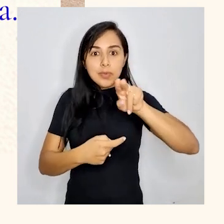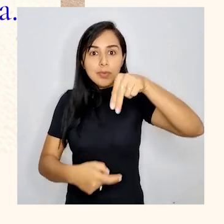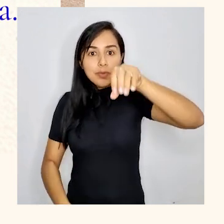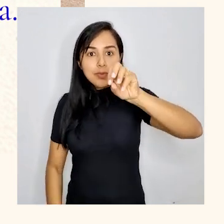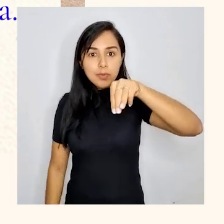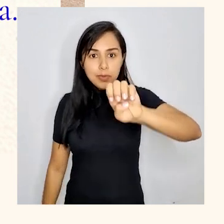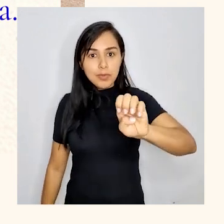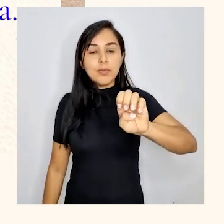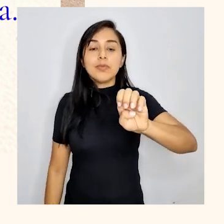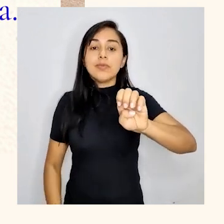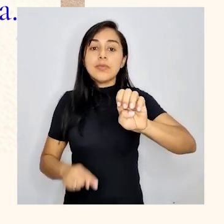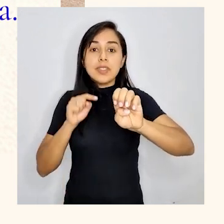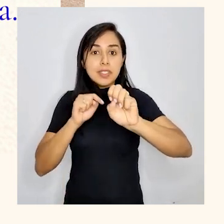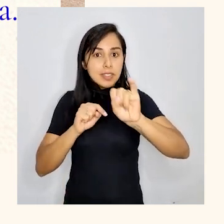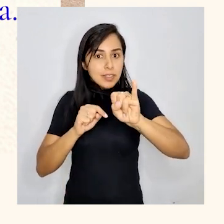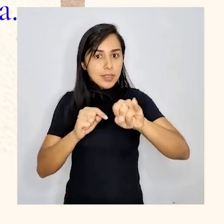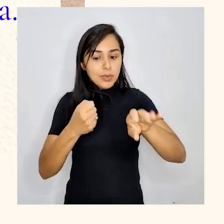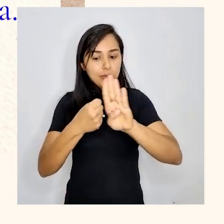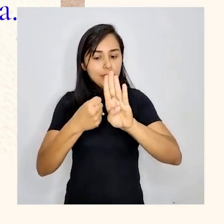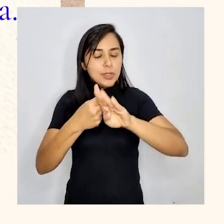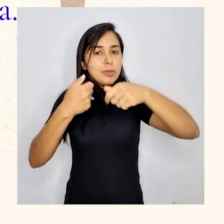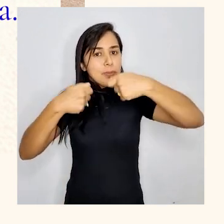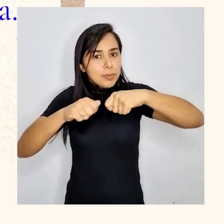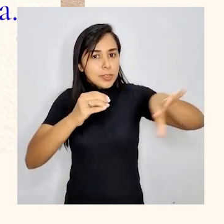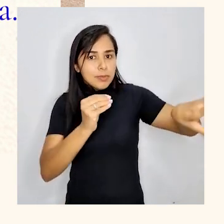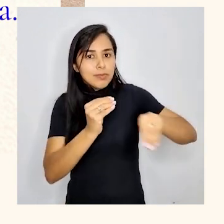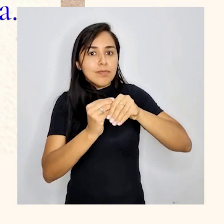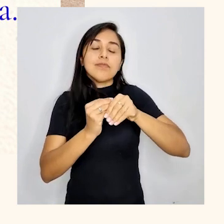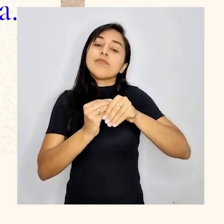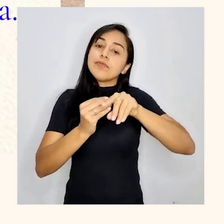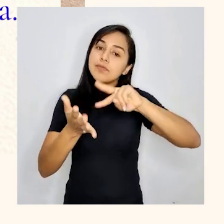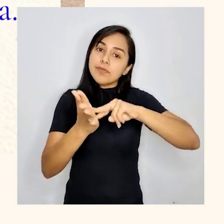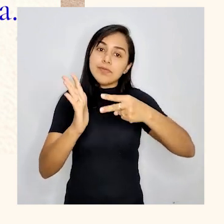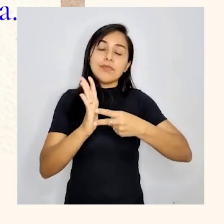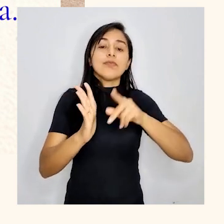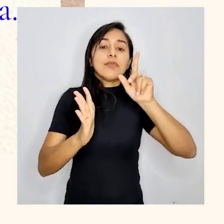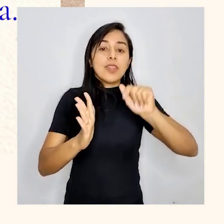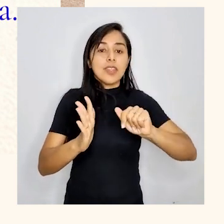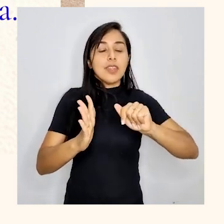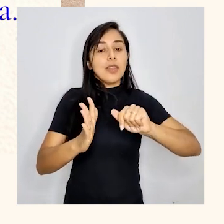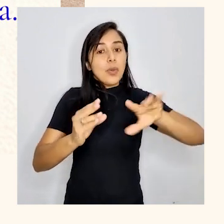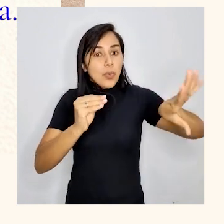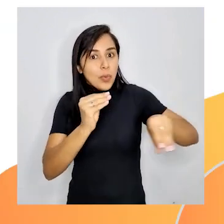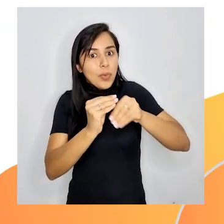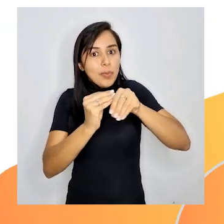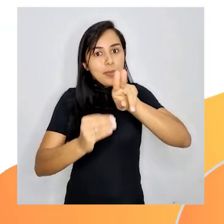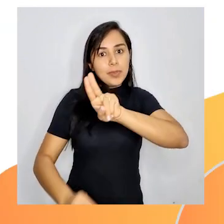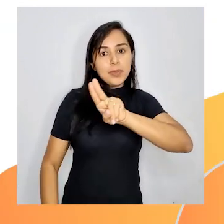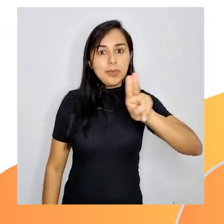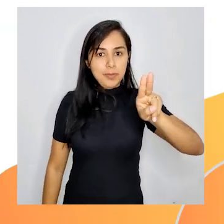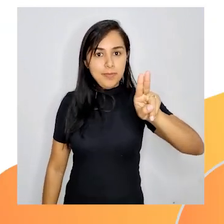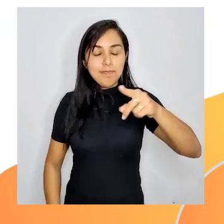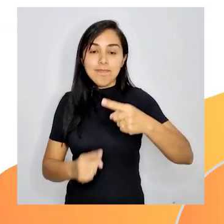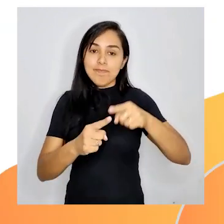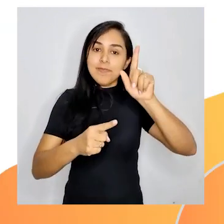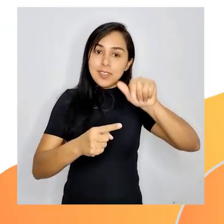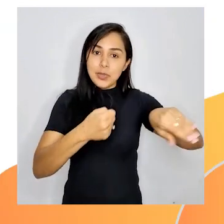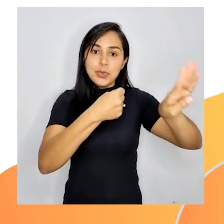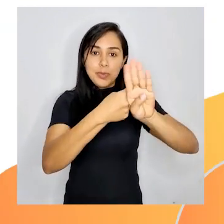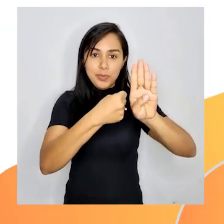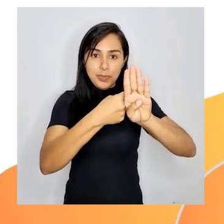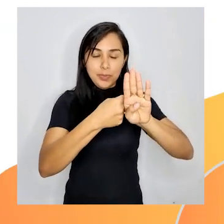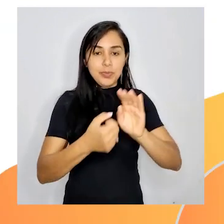precisando de um complemento, a gente diz que é um complemento nominal. Logo, a oração subordinada